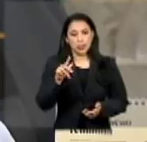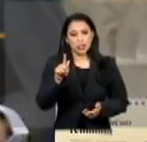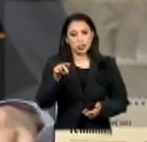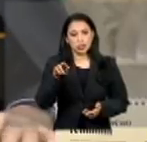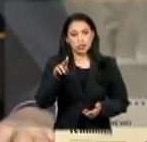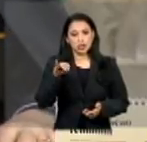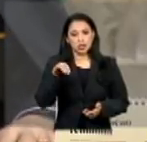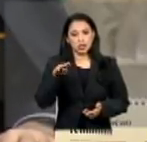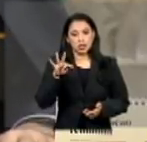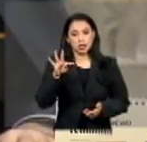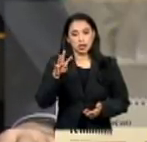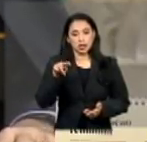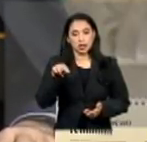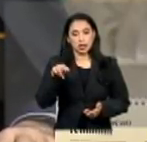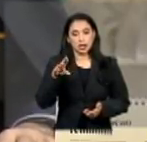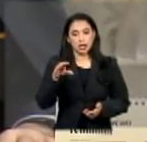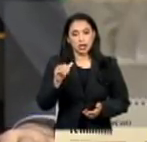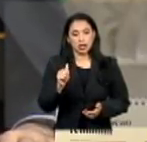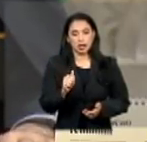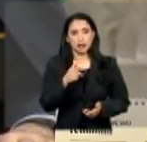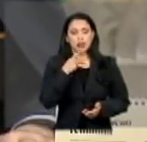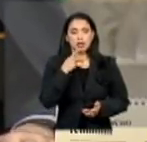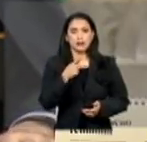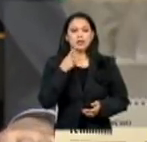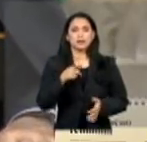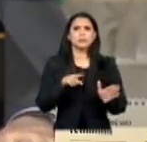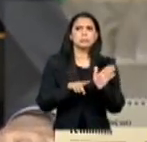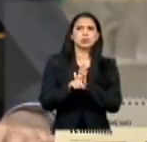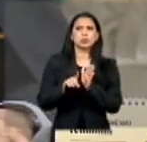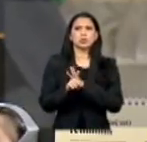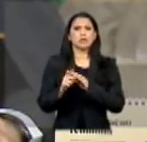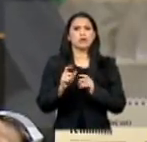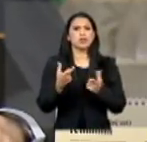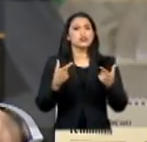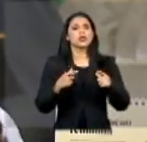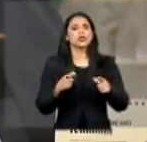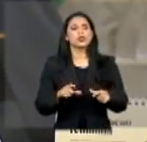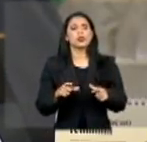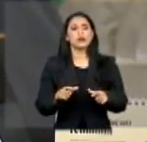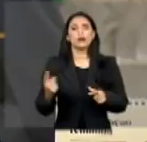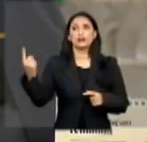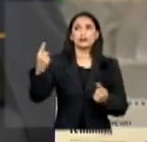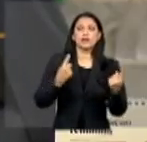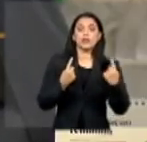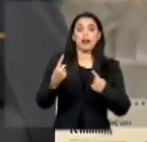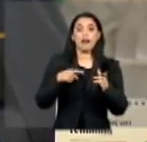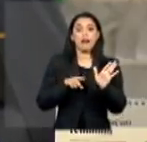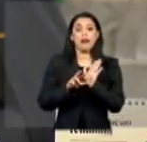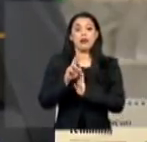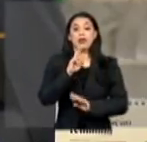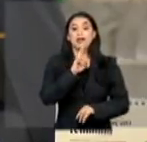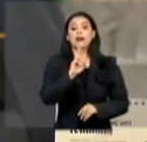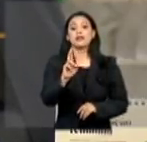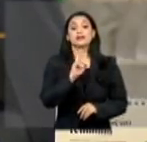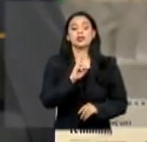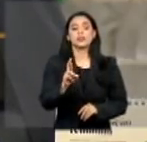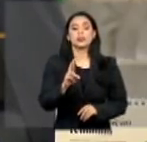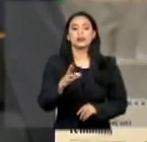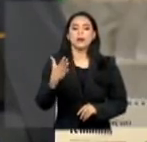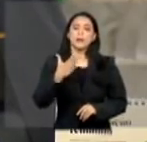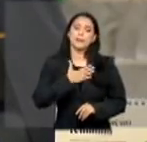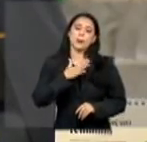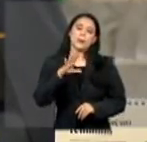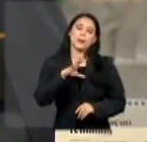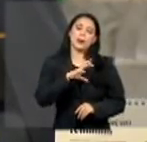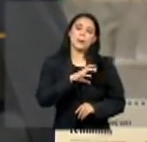em da ganda de onde ele tinha ele respondeu venho do meu amado rio